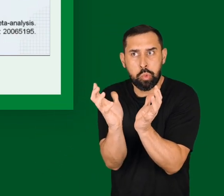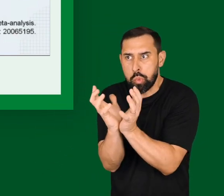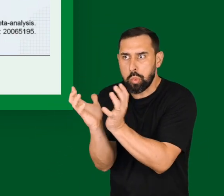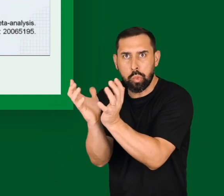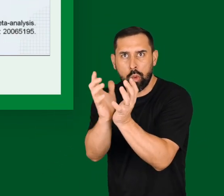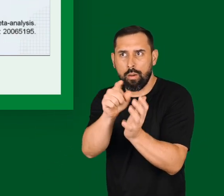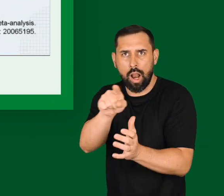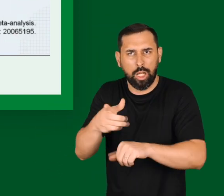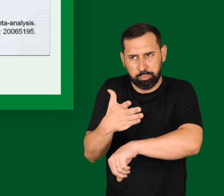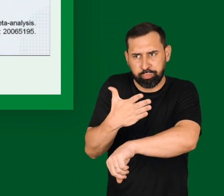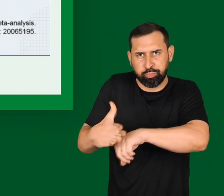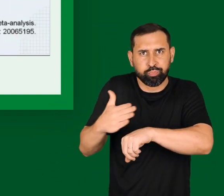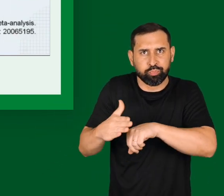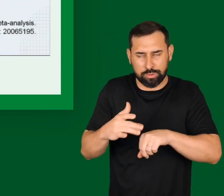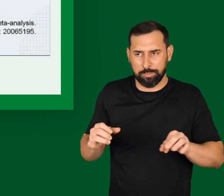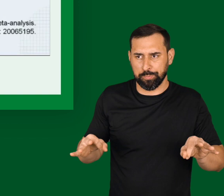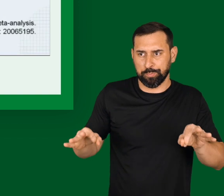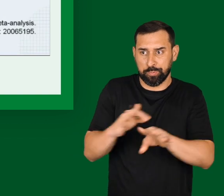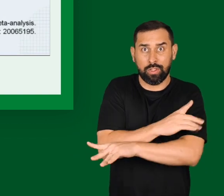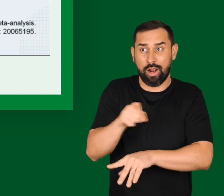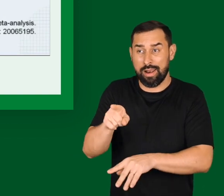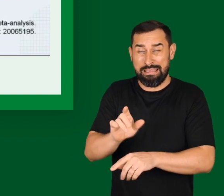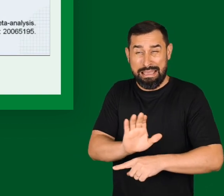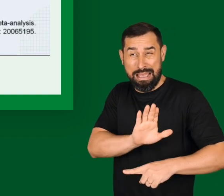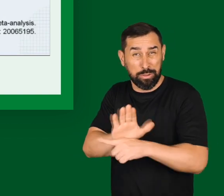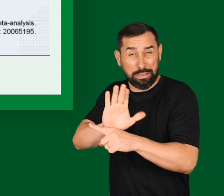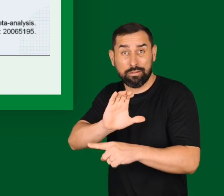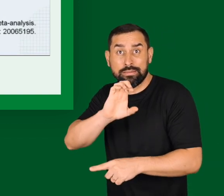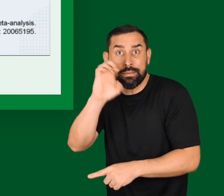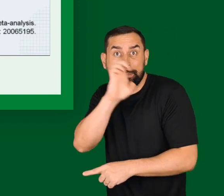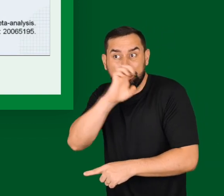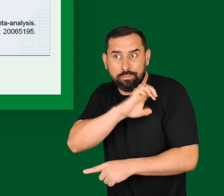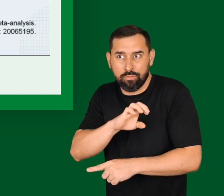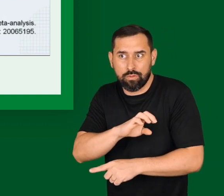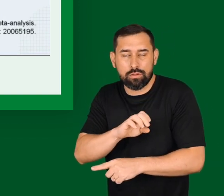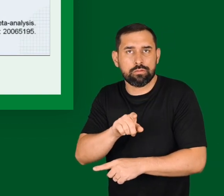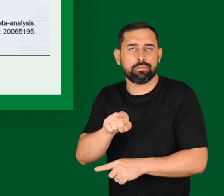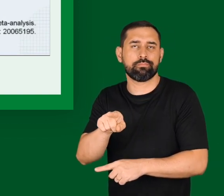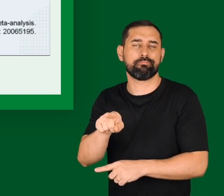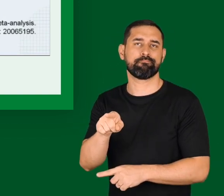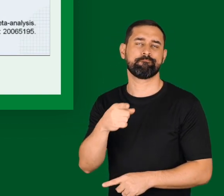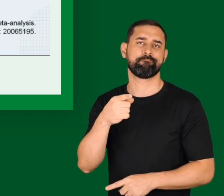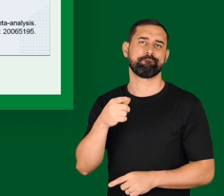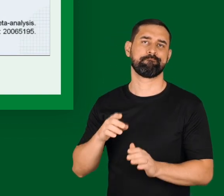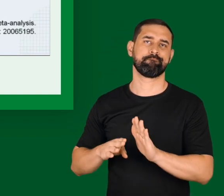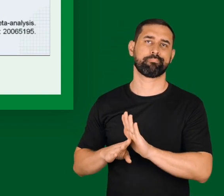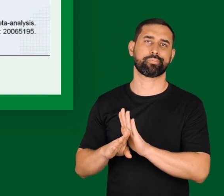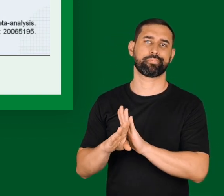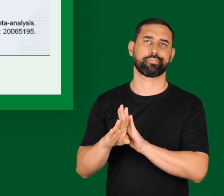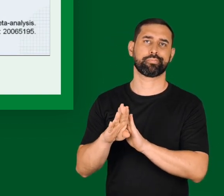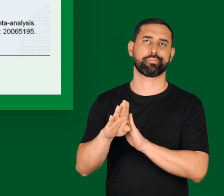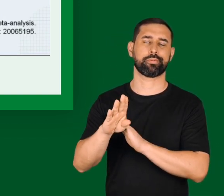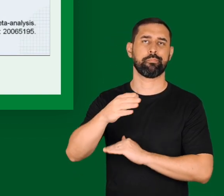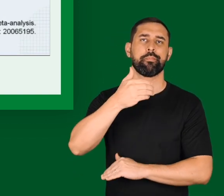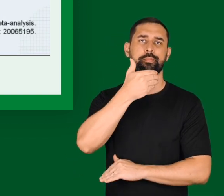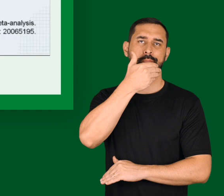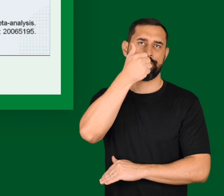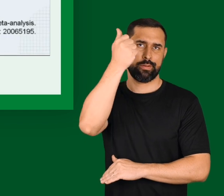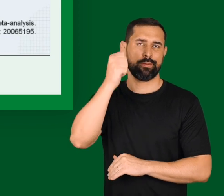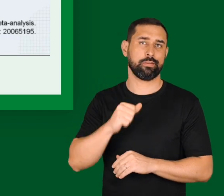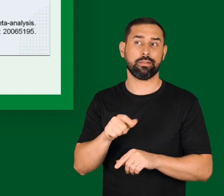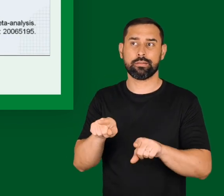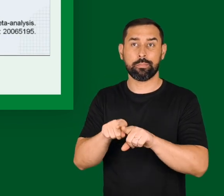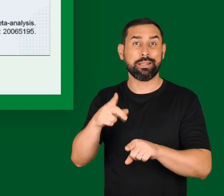quanto mais as equipes estiverem treinadas e prontas para fazer uma equipe de resposta rápida dentro das unidades, melhor vai